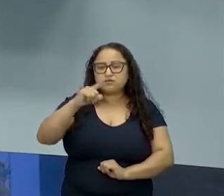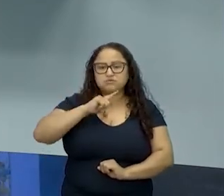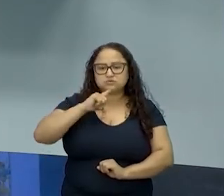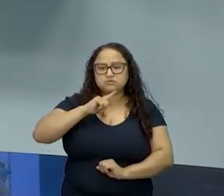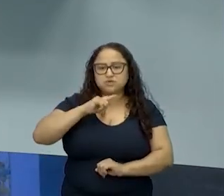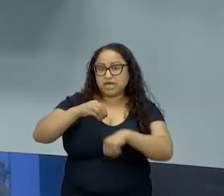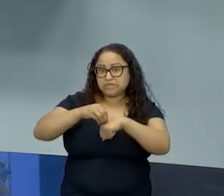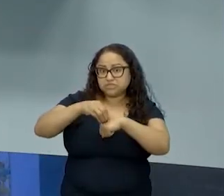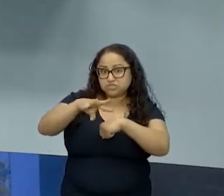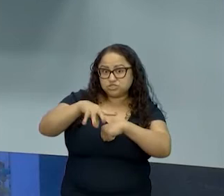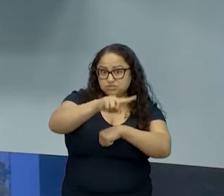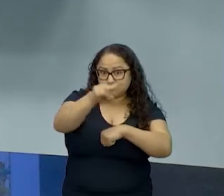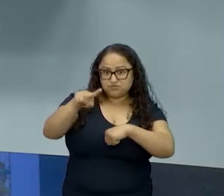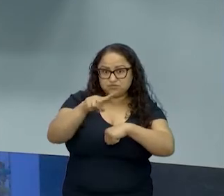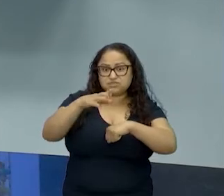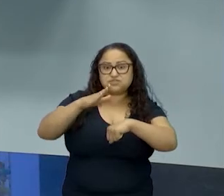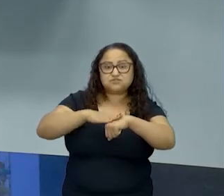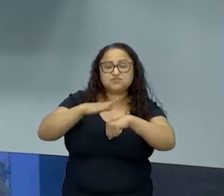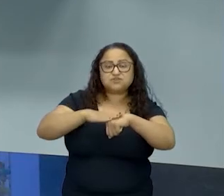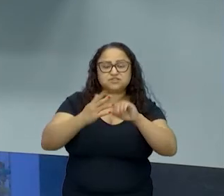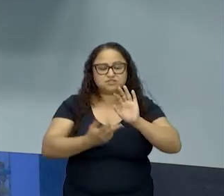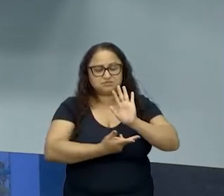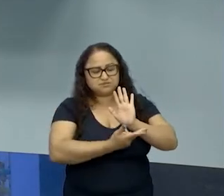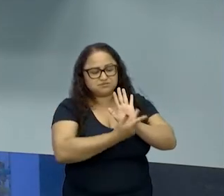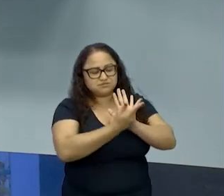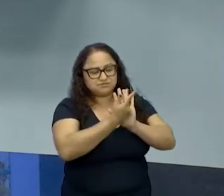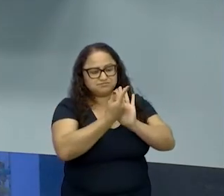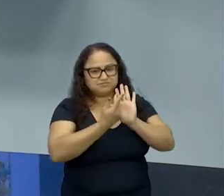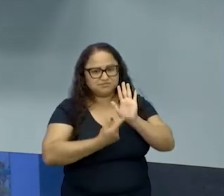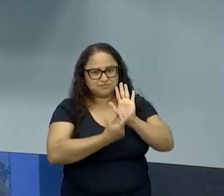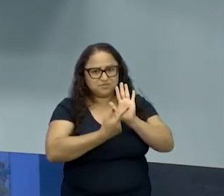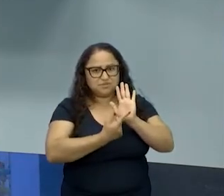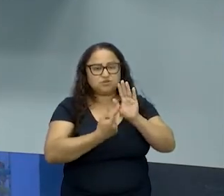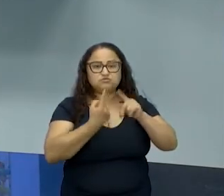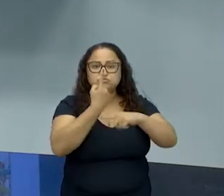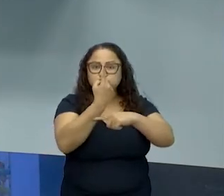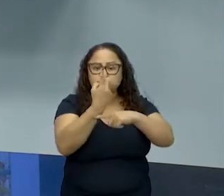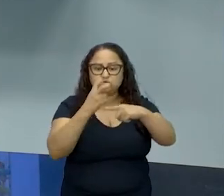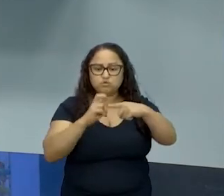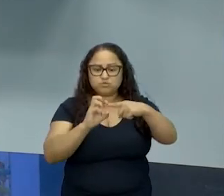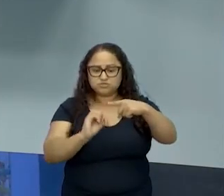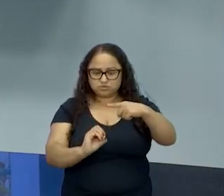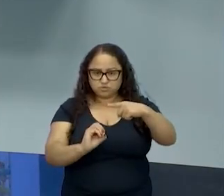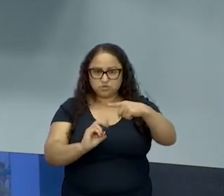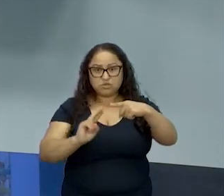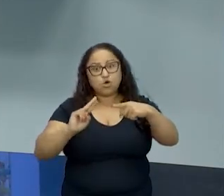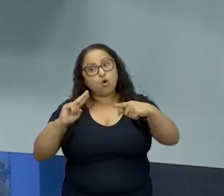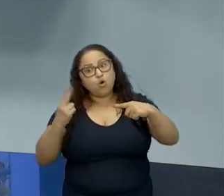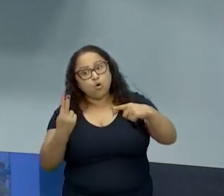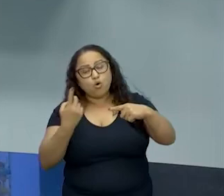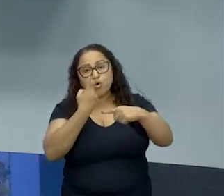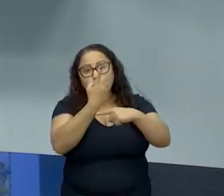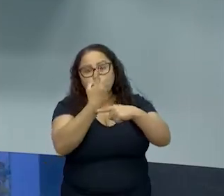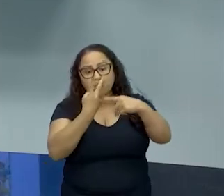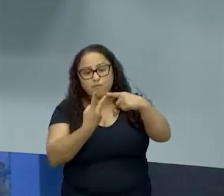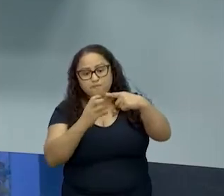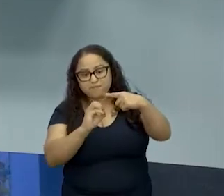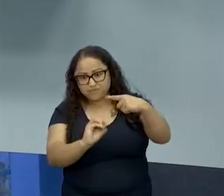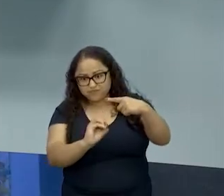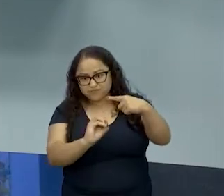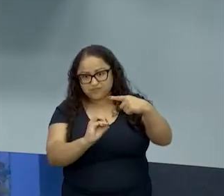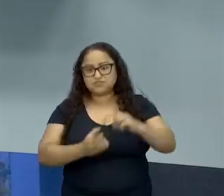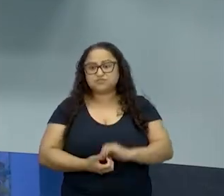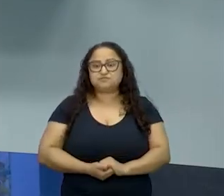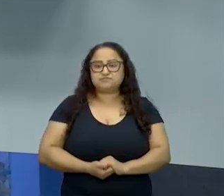minha sugestão é que vocês sempre façam os desenhos na escala de 1 para 50, ou 1 para 20, tá bom? Então,